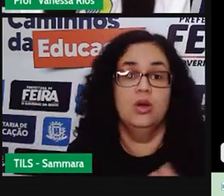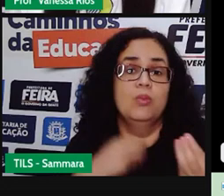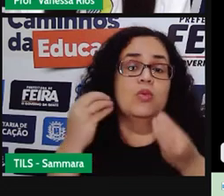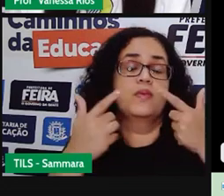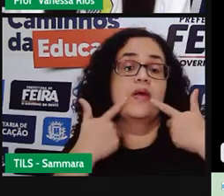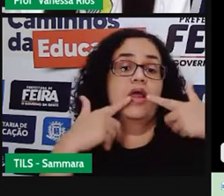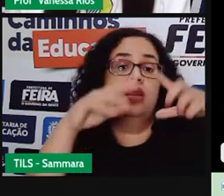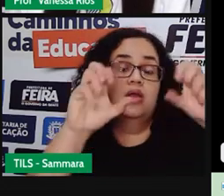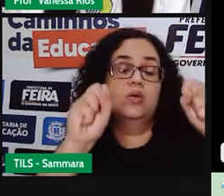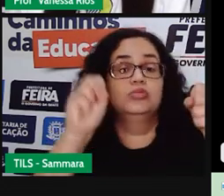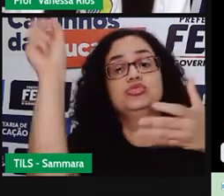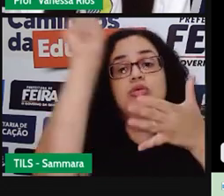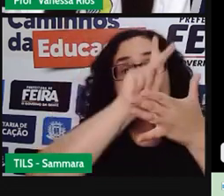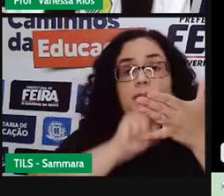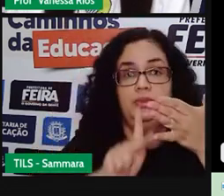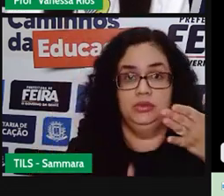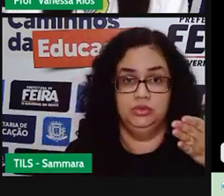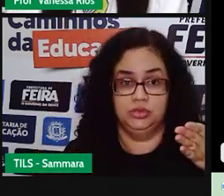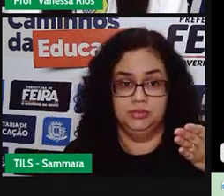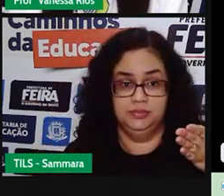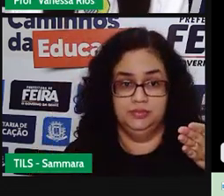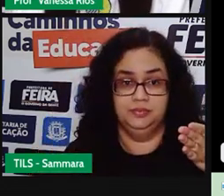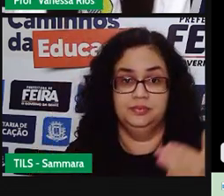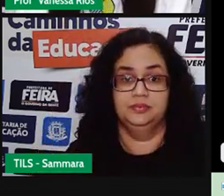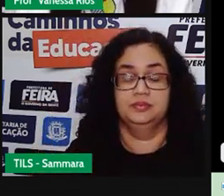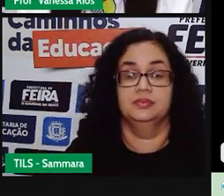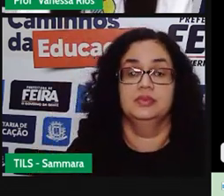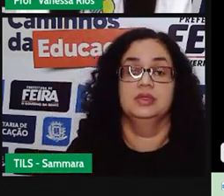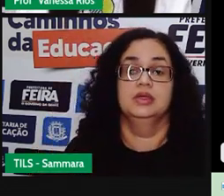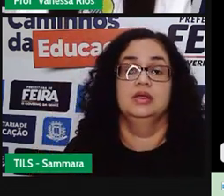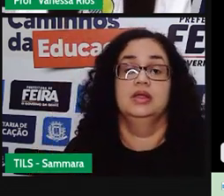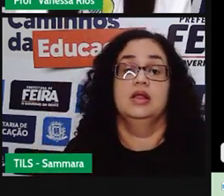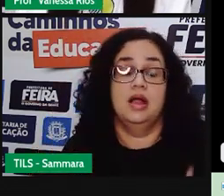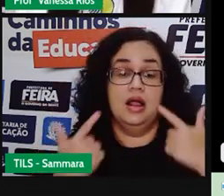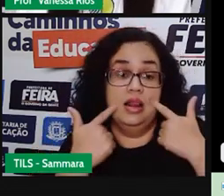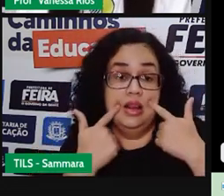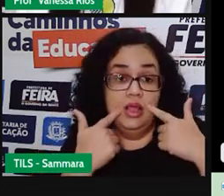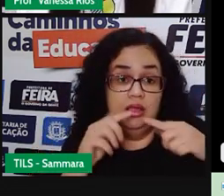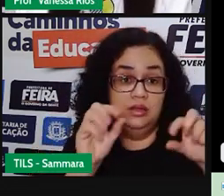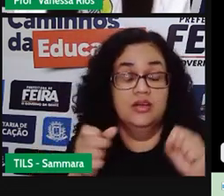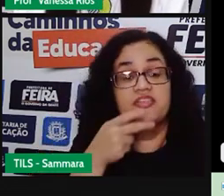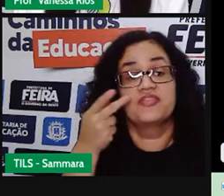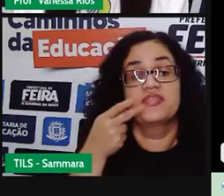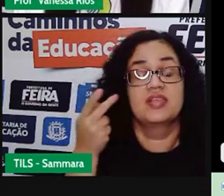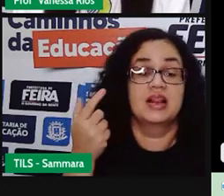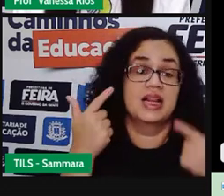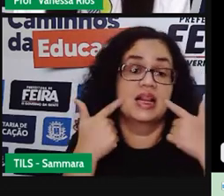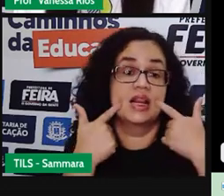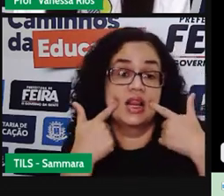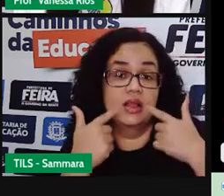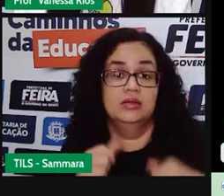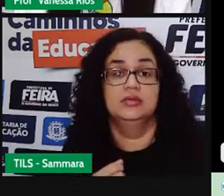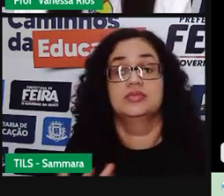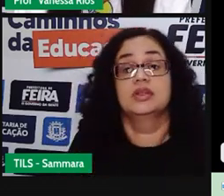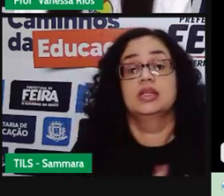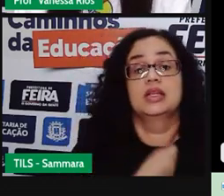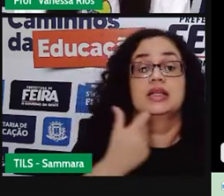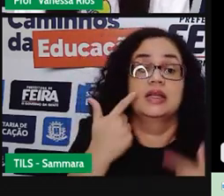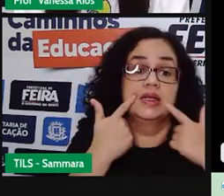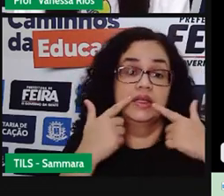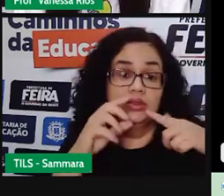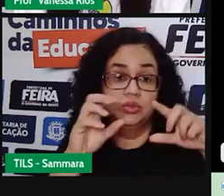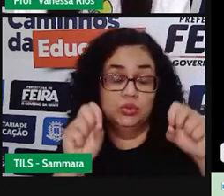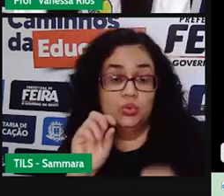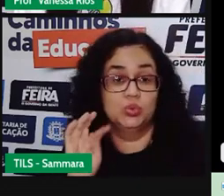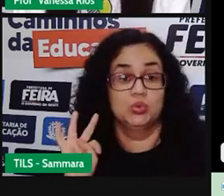Quando a gente está falando aí em poética, a gente está falando em tudo que a poesia, né, pode abranger. A linguagem que os